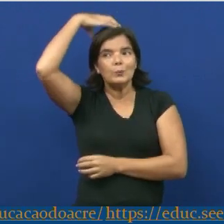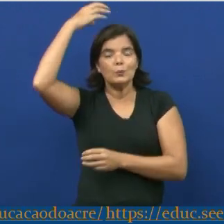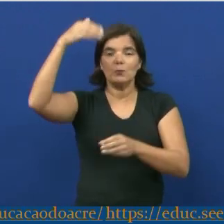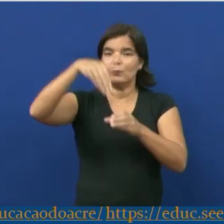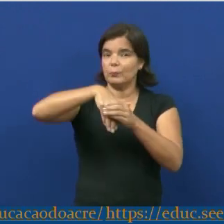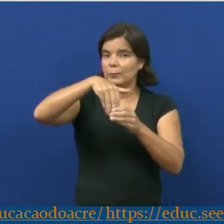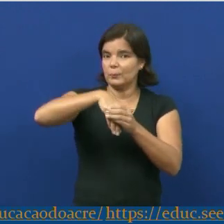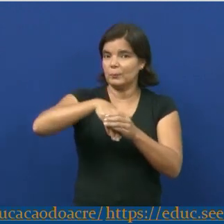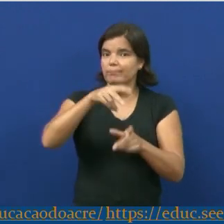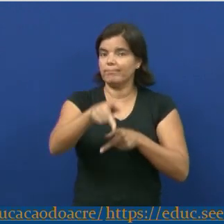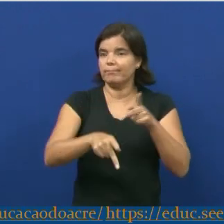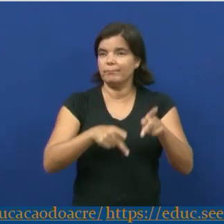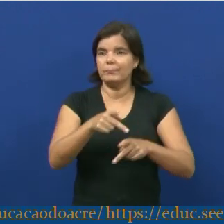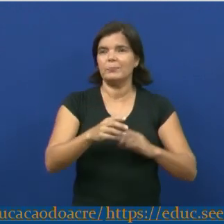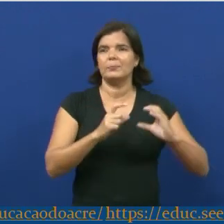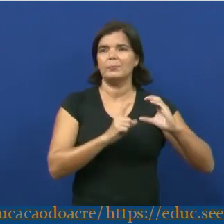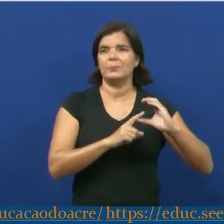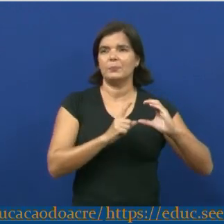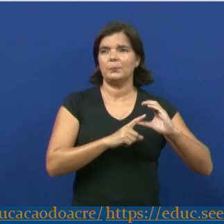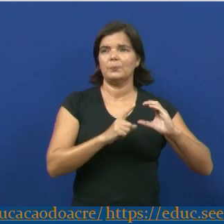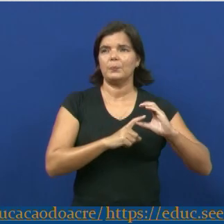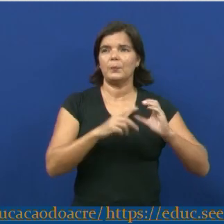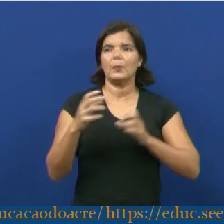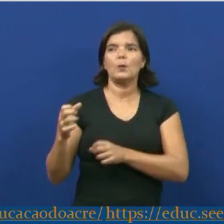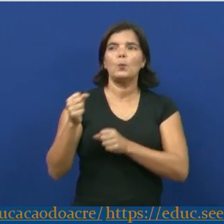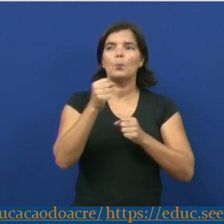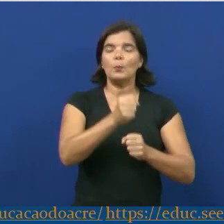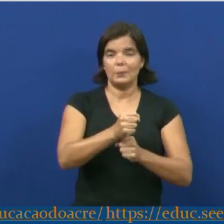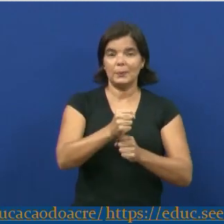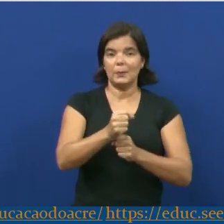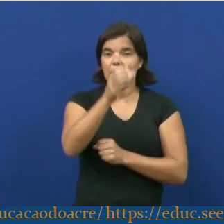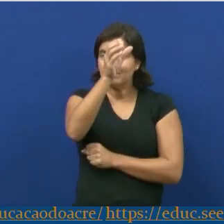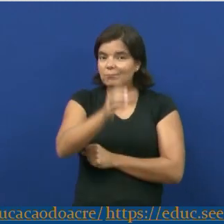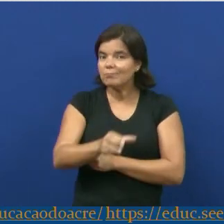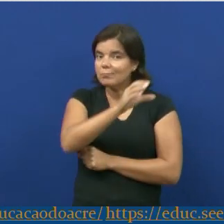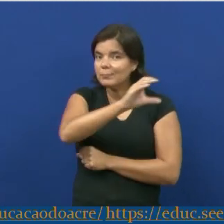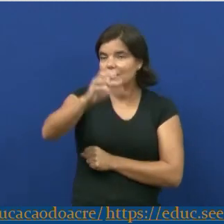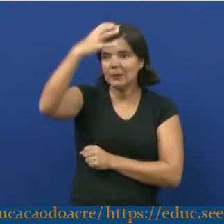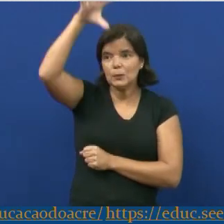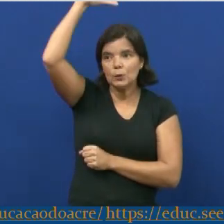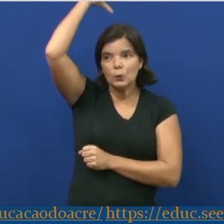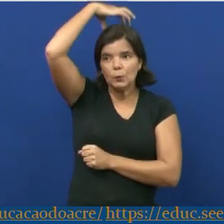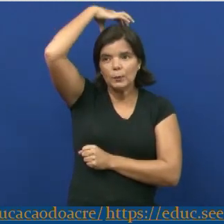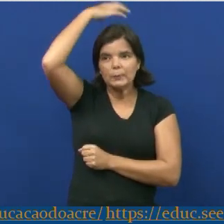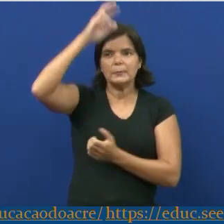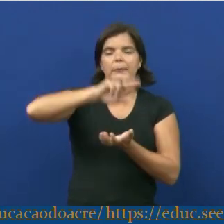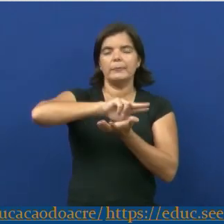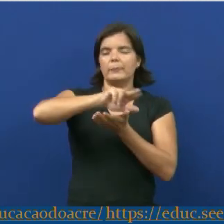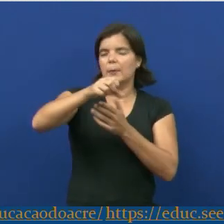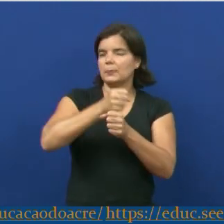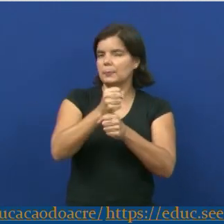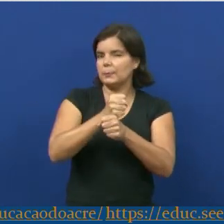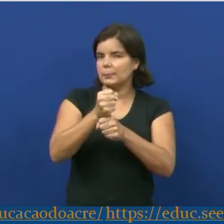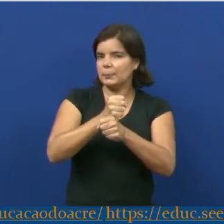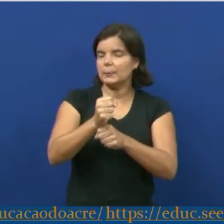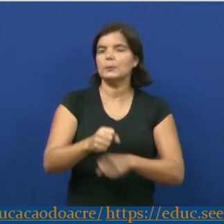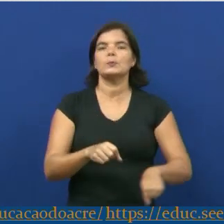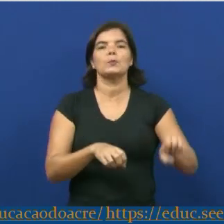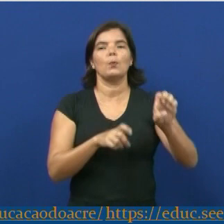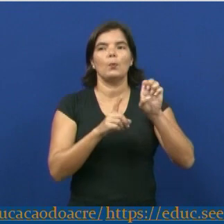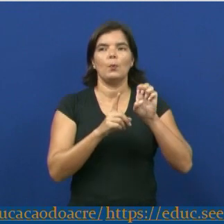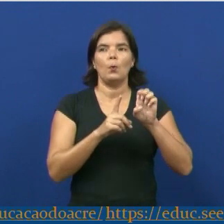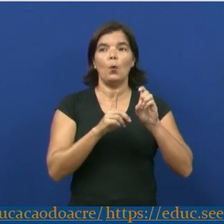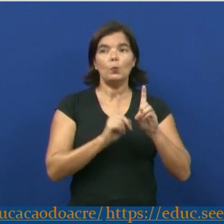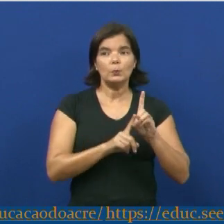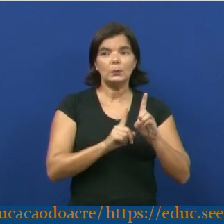voto popular. Letra C, o restabelecimento do poder dos reis católicos durante várias décadas. Ou letra D,